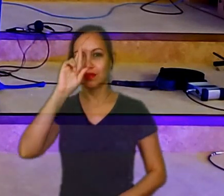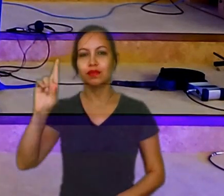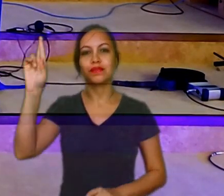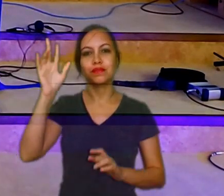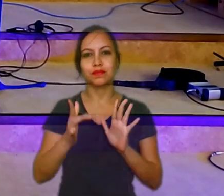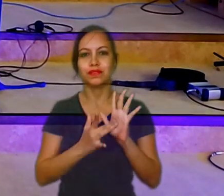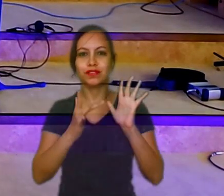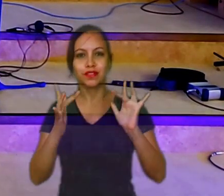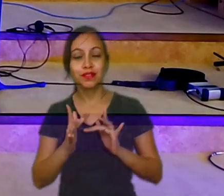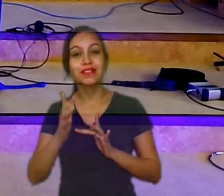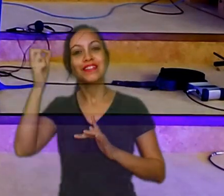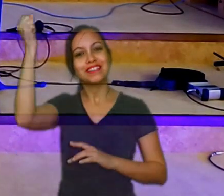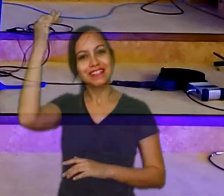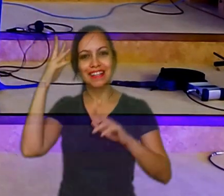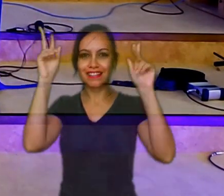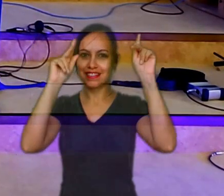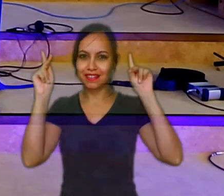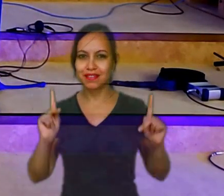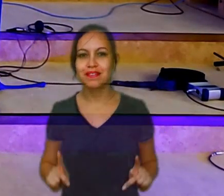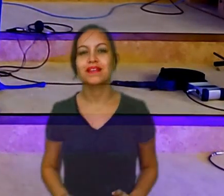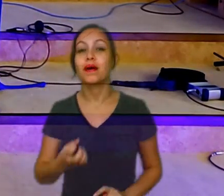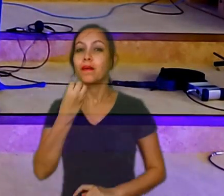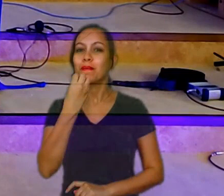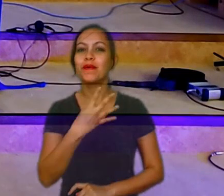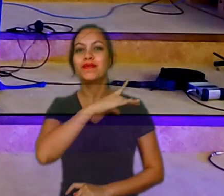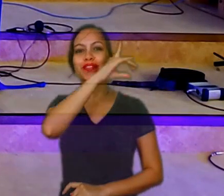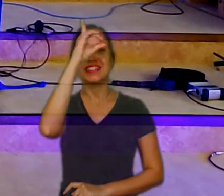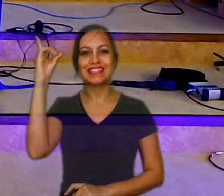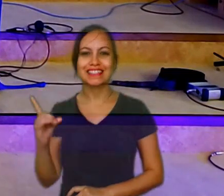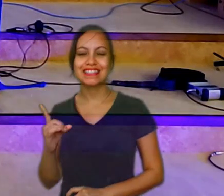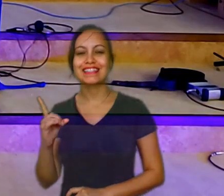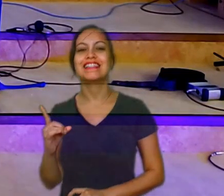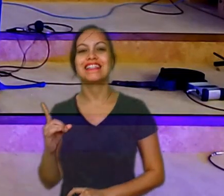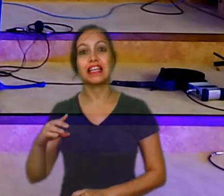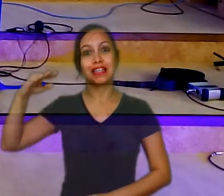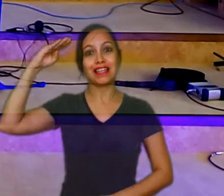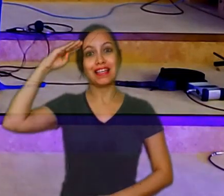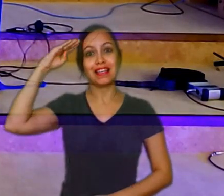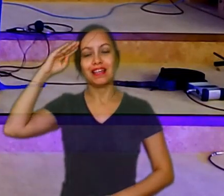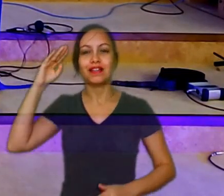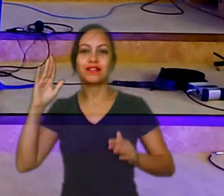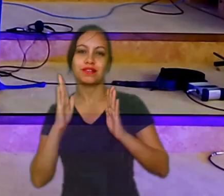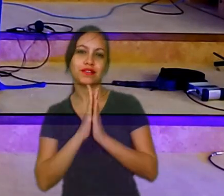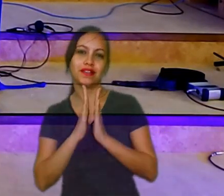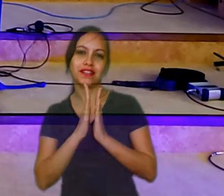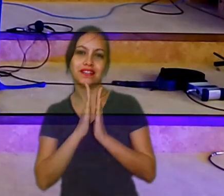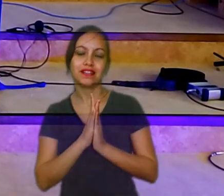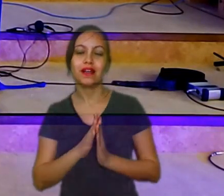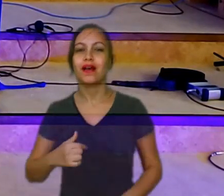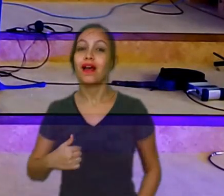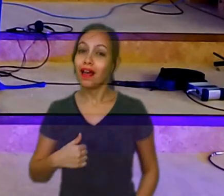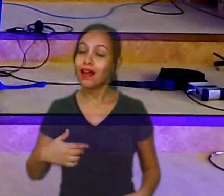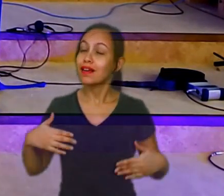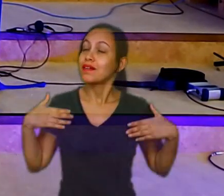Jesus, graça e paz, bom dia, guerreiros de oração. É com